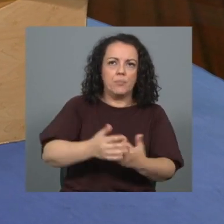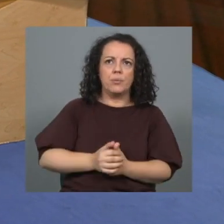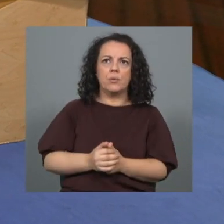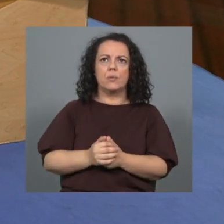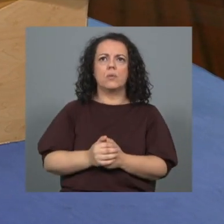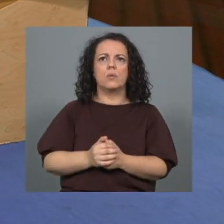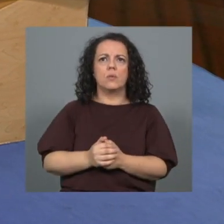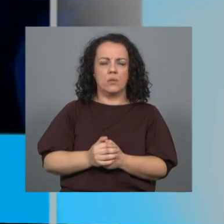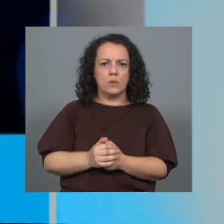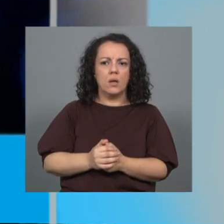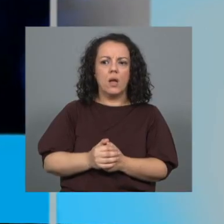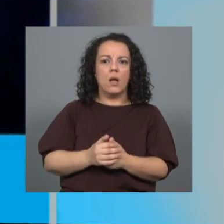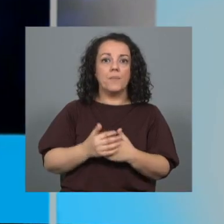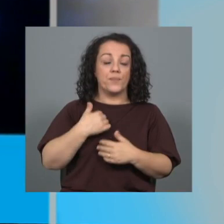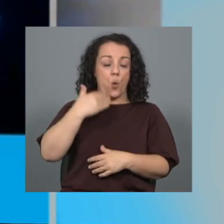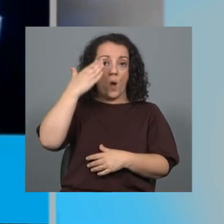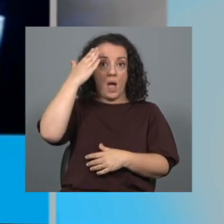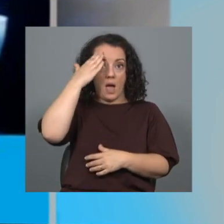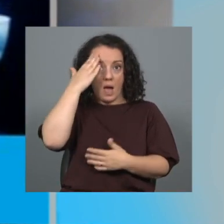E eu acho que